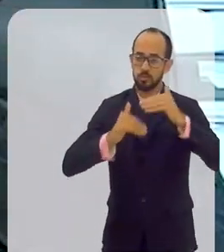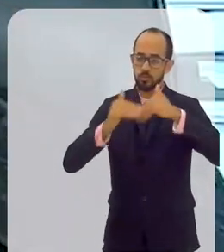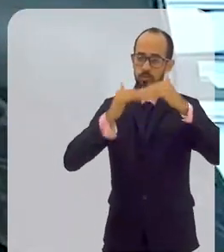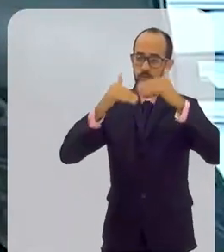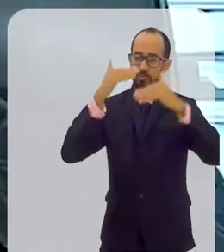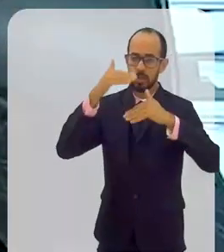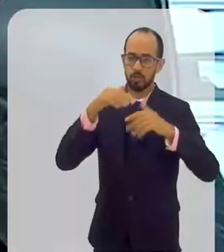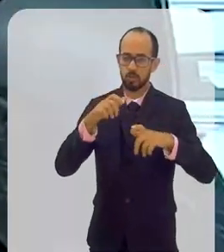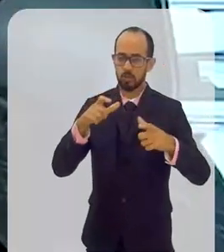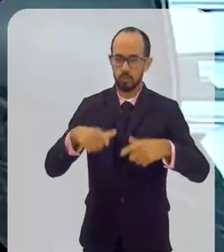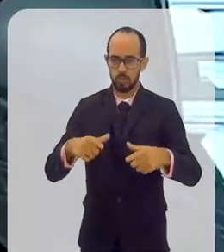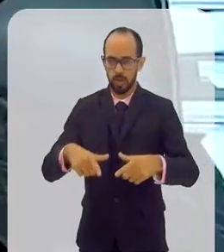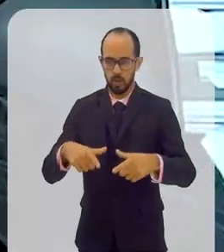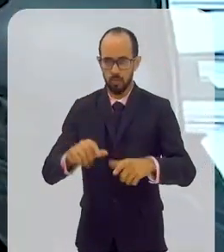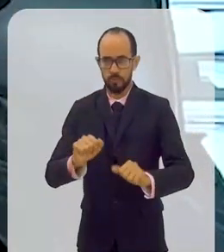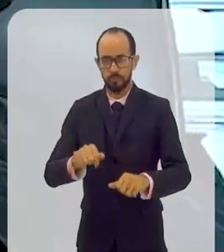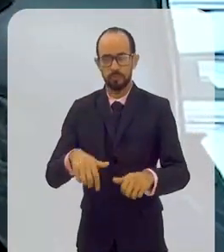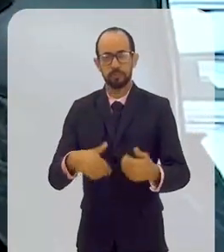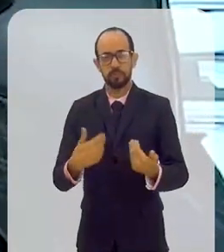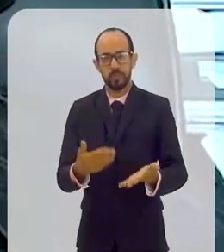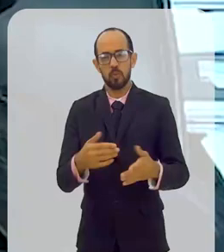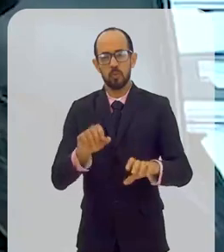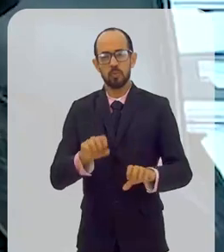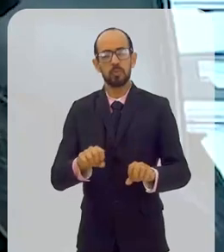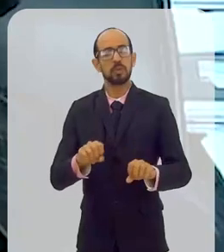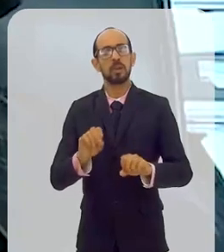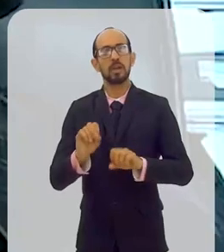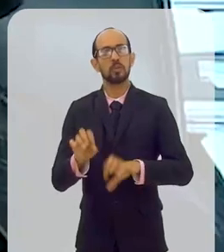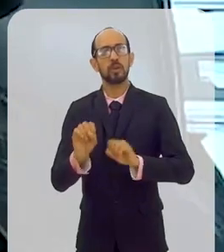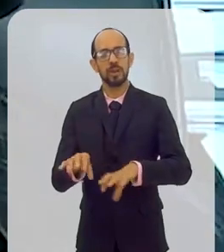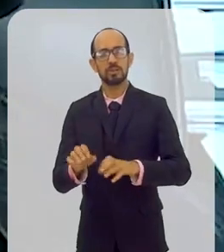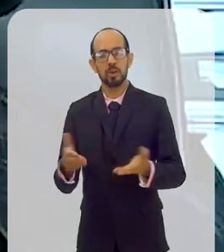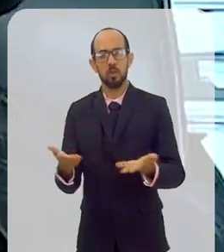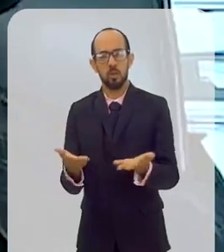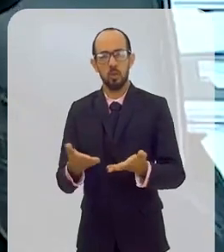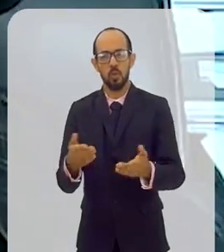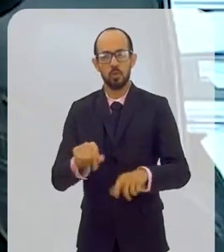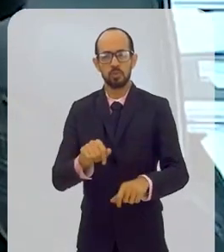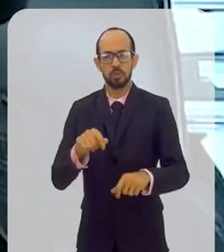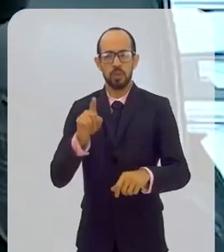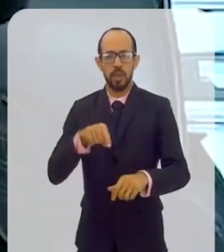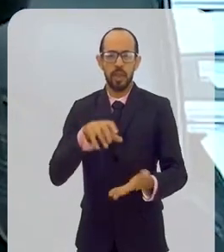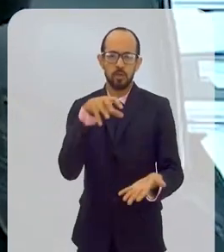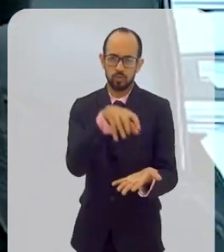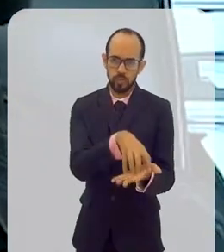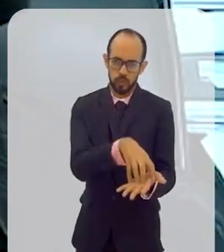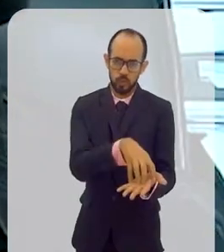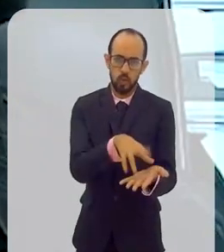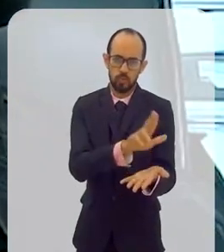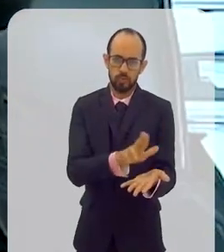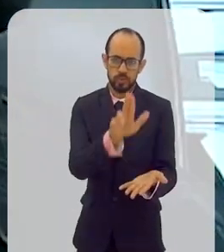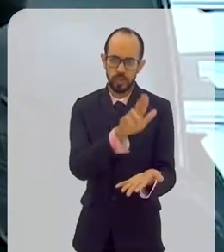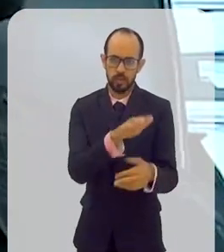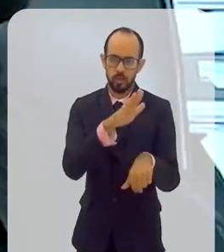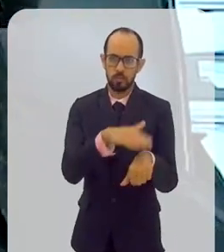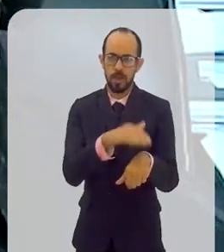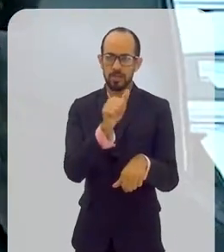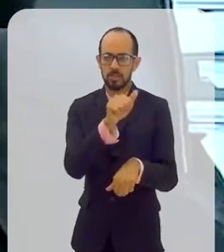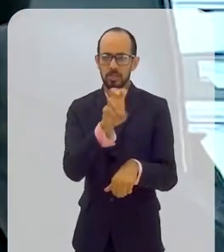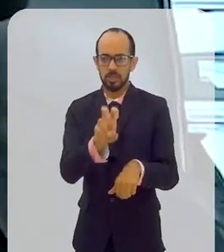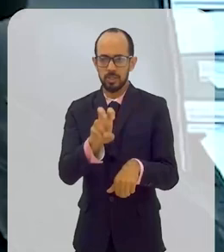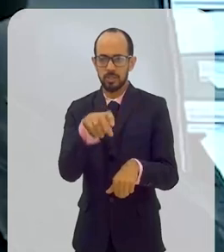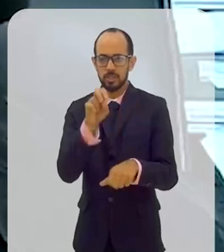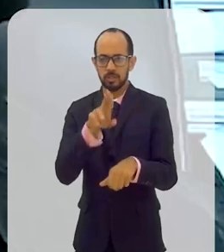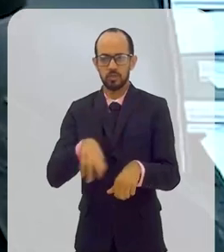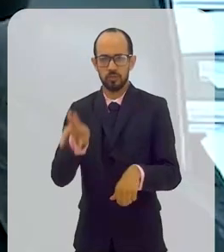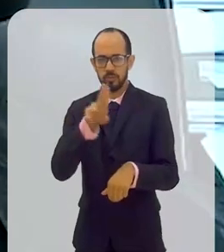Do ponto de vista da educação, hoje campus é um polo universitário com mais de 15 universidades,